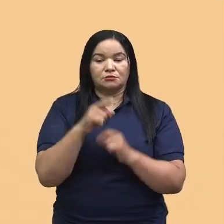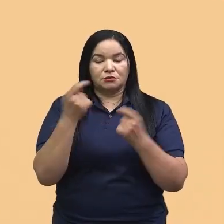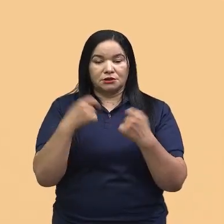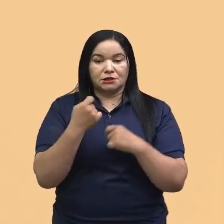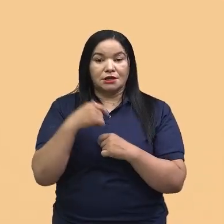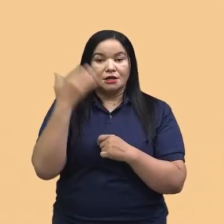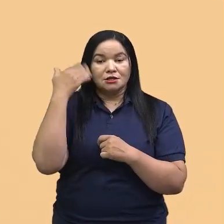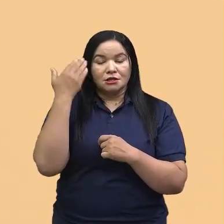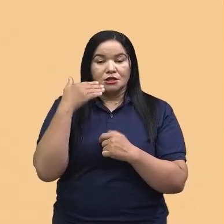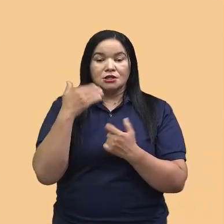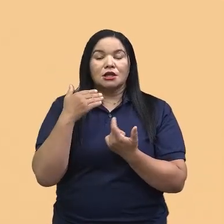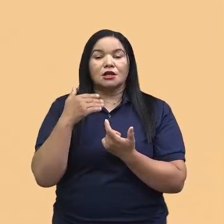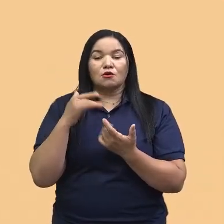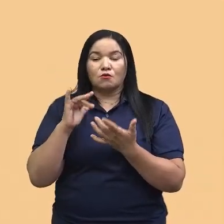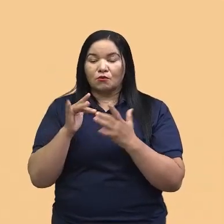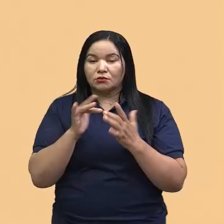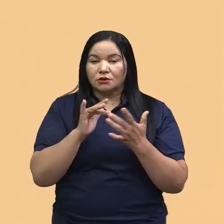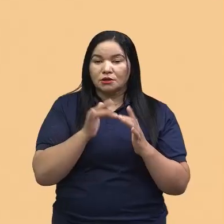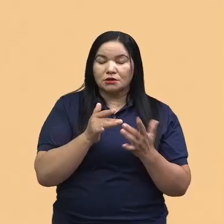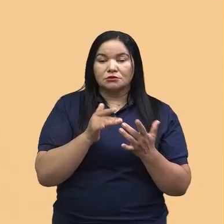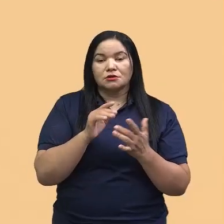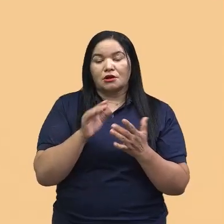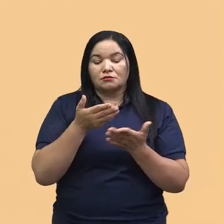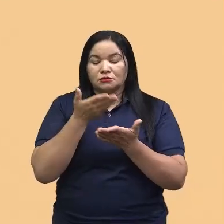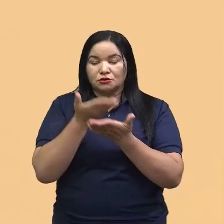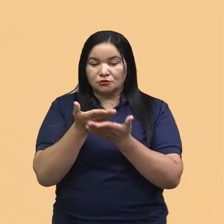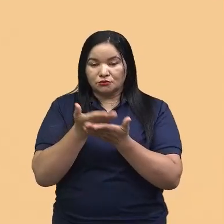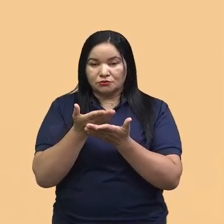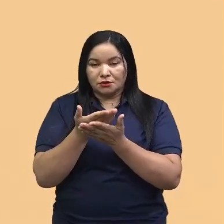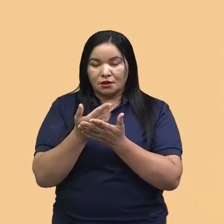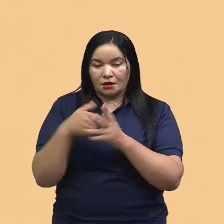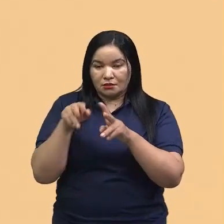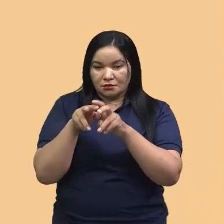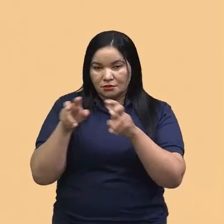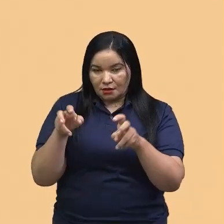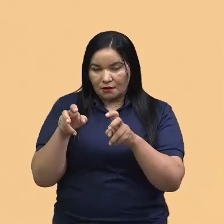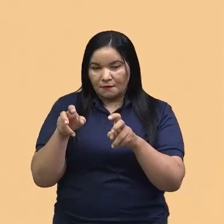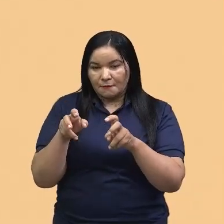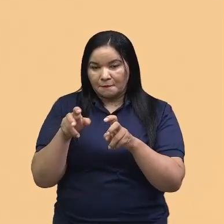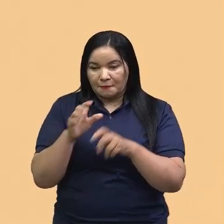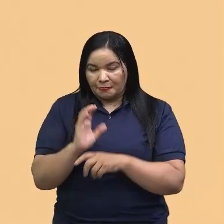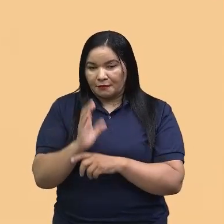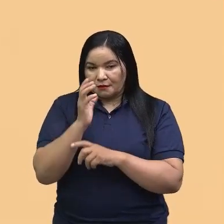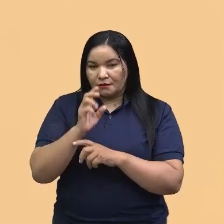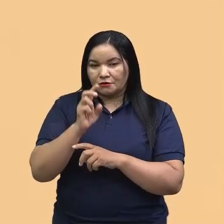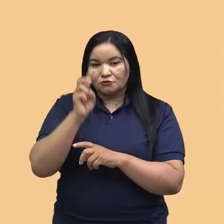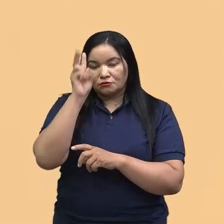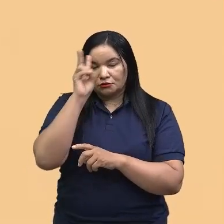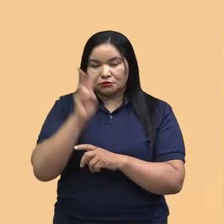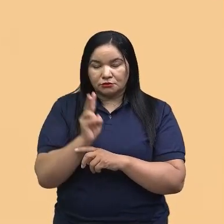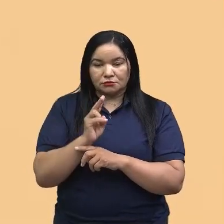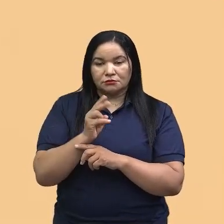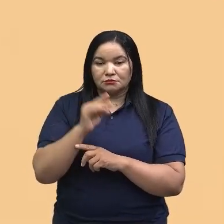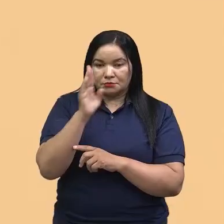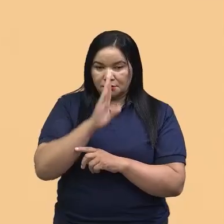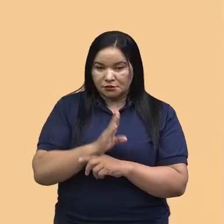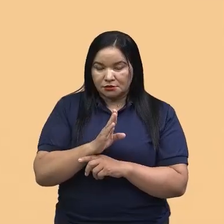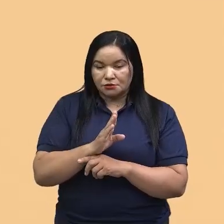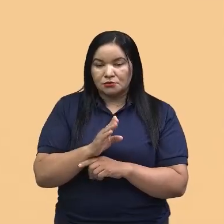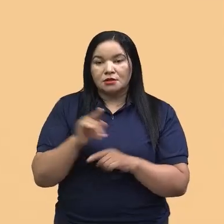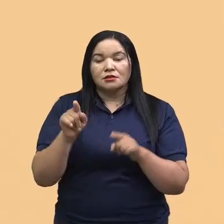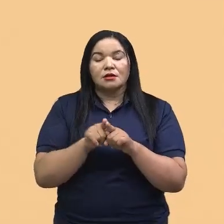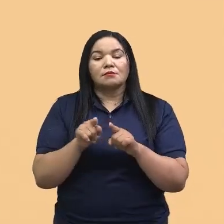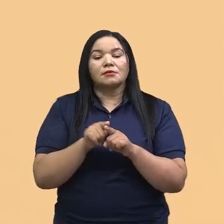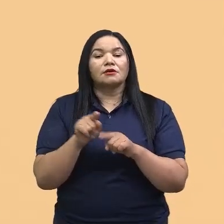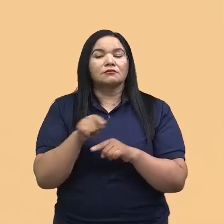do contexto. Quando você vai estudar a respeito de algum fato histórico no Brasil, né, quando você